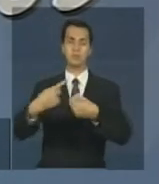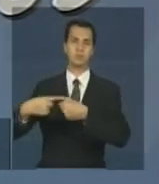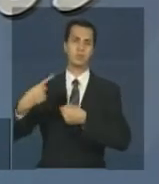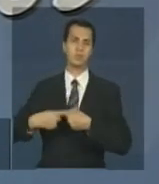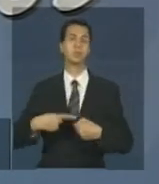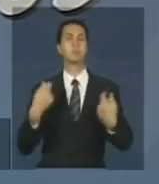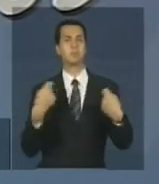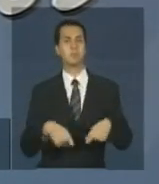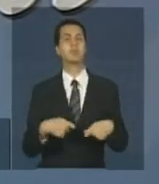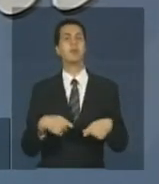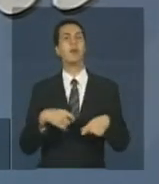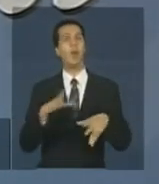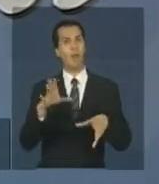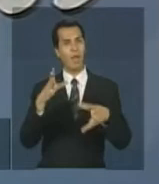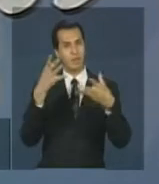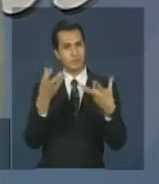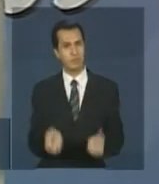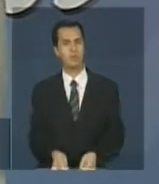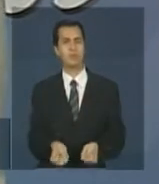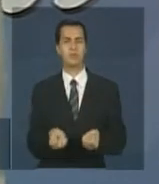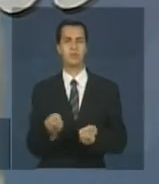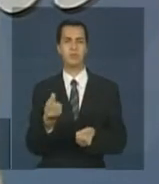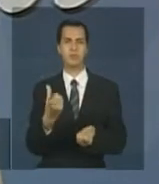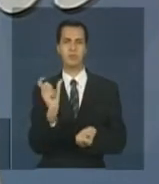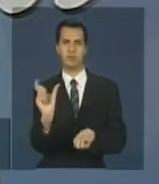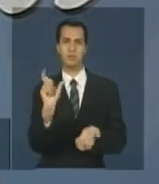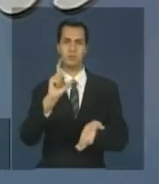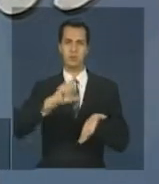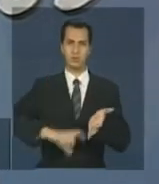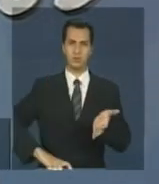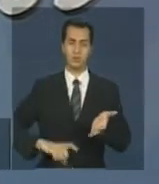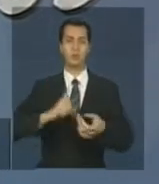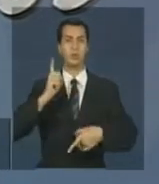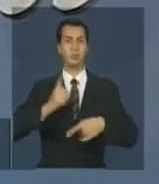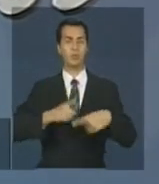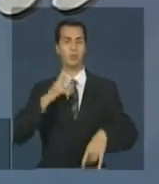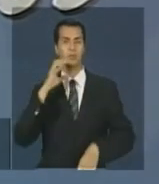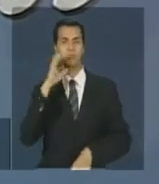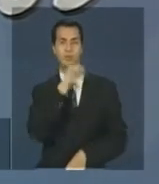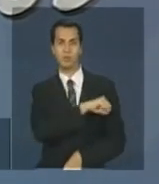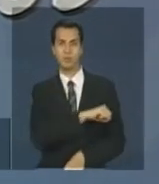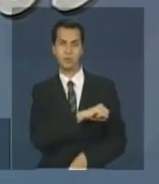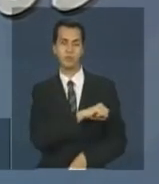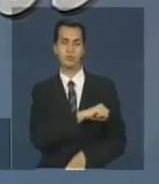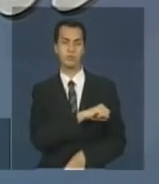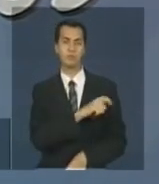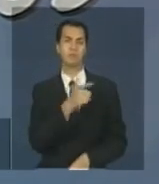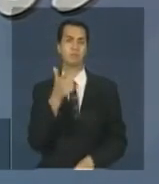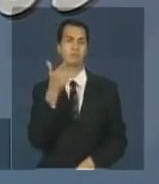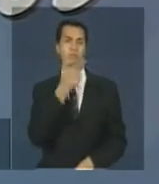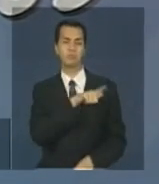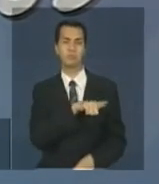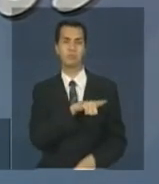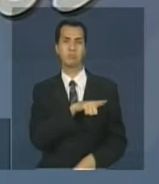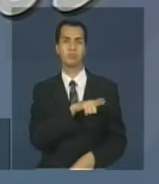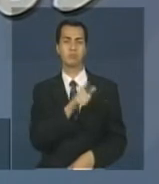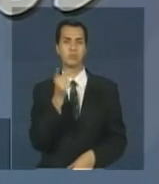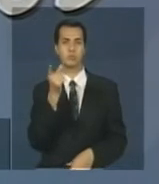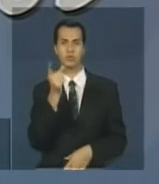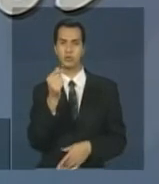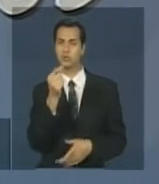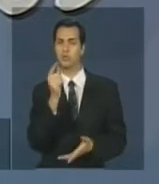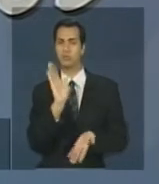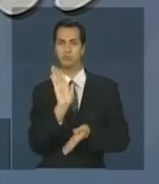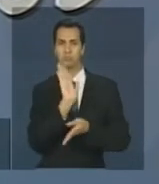adotarem o cartão como uma medida extremamente correta com a velocidade EA celeridade da descentralização do